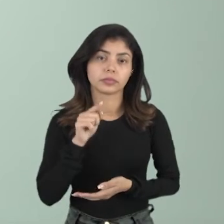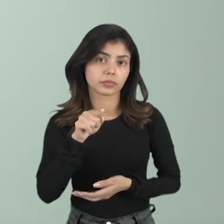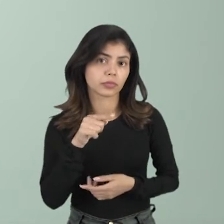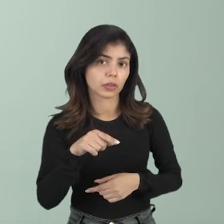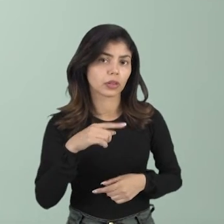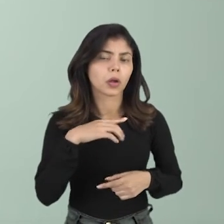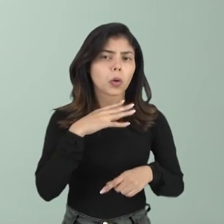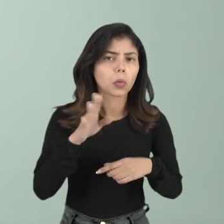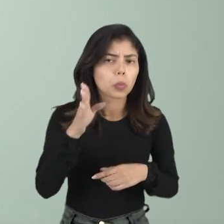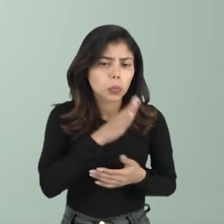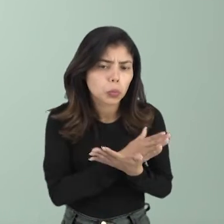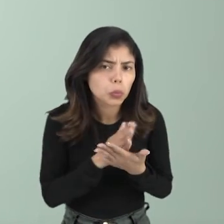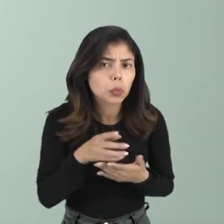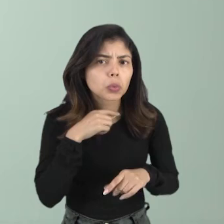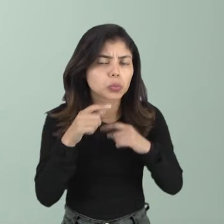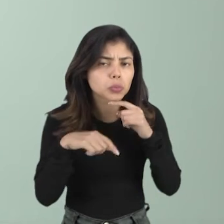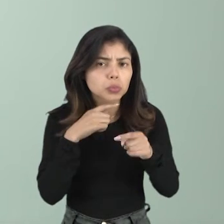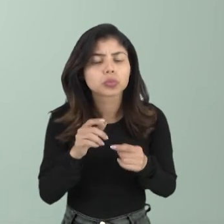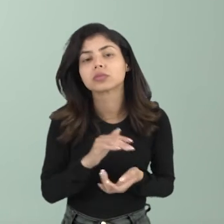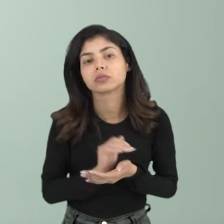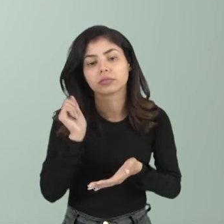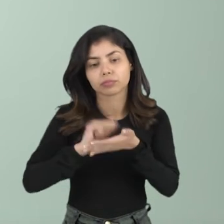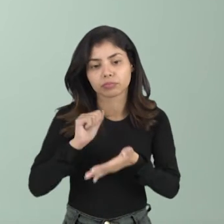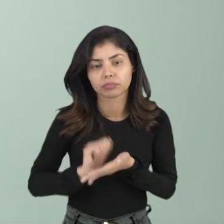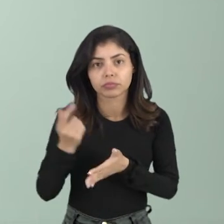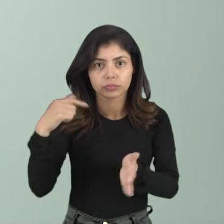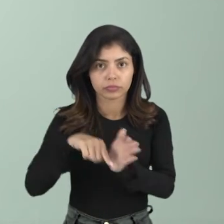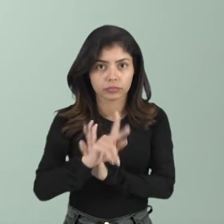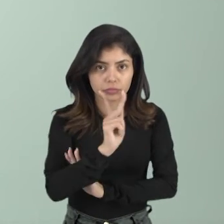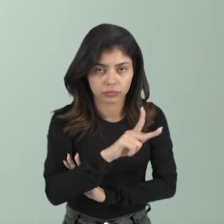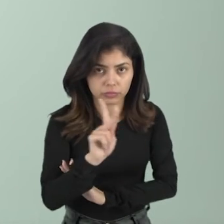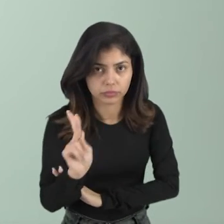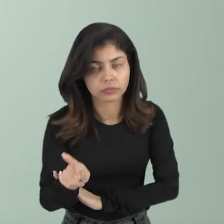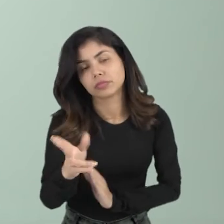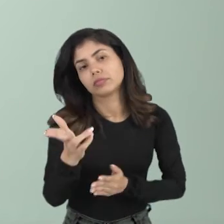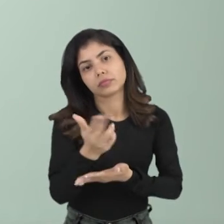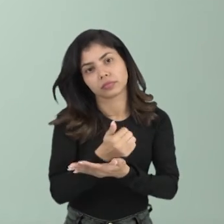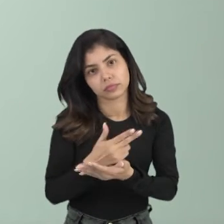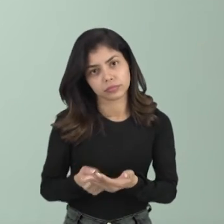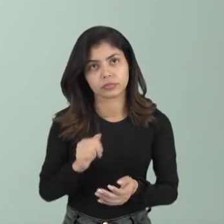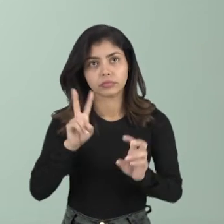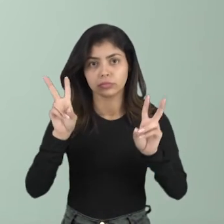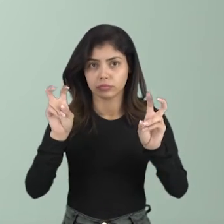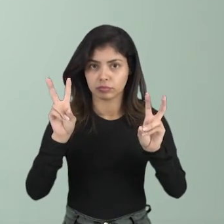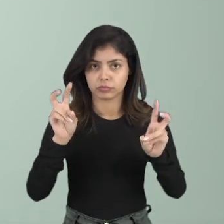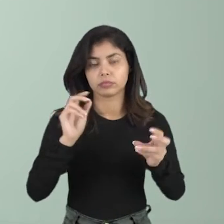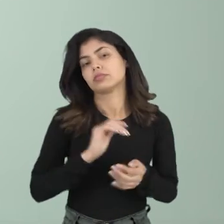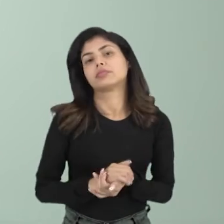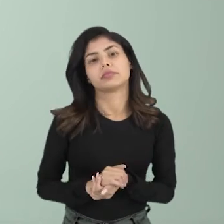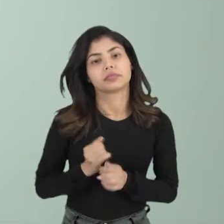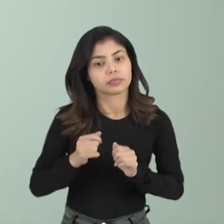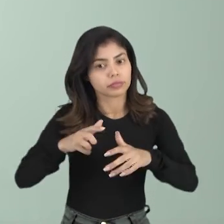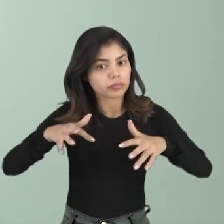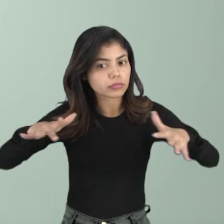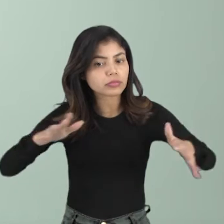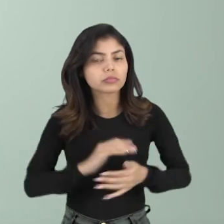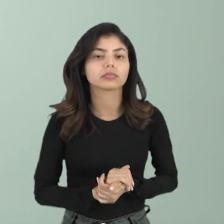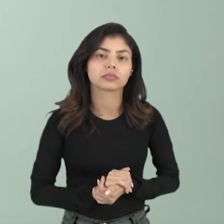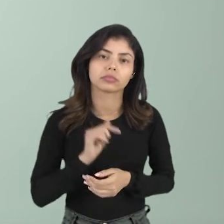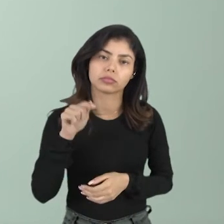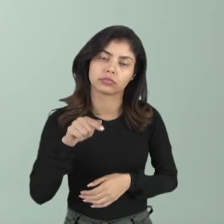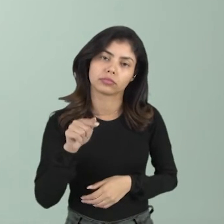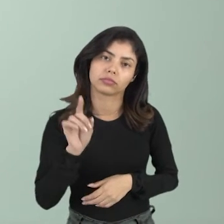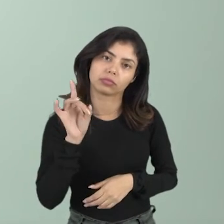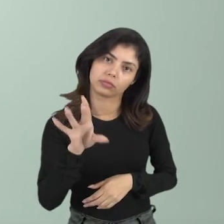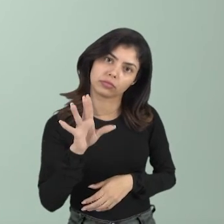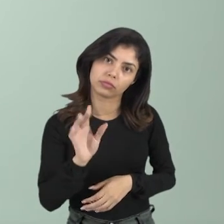vocês tiverem alguma curiosidade, alguma dúvida, anota, pergunta para o teu professor de arte. Esse é um tema muito vasto. É claro que